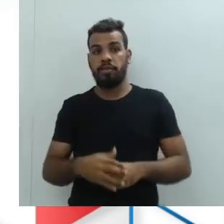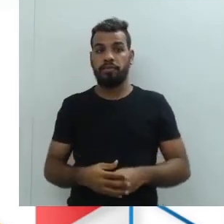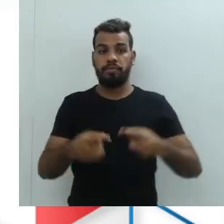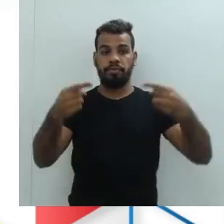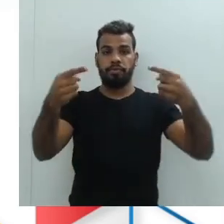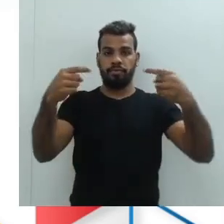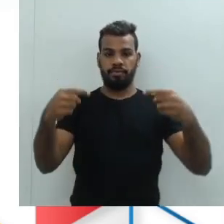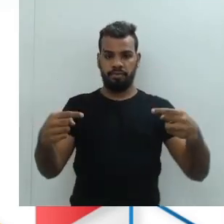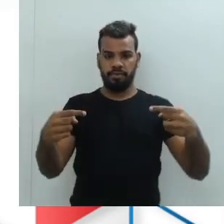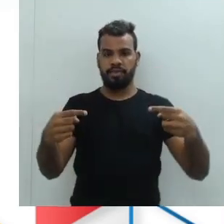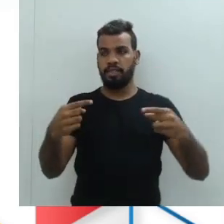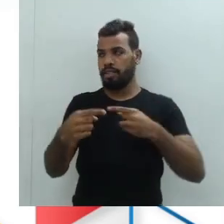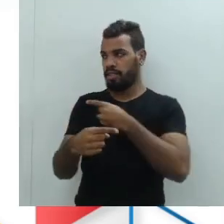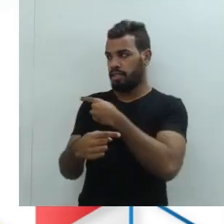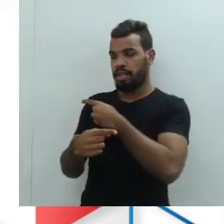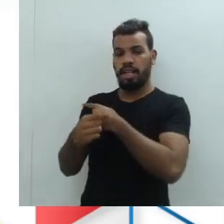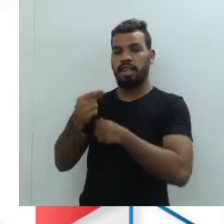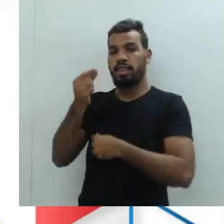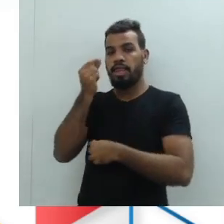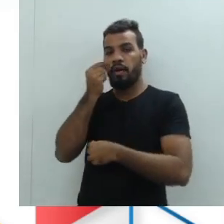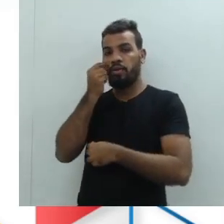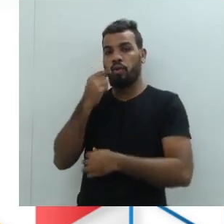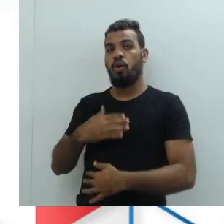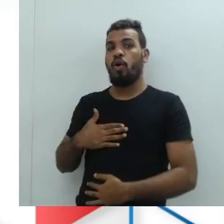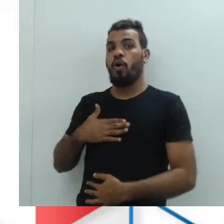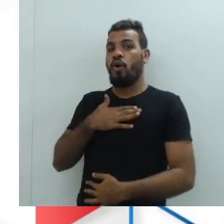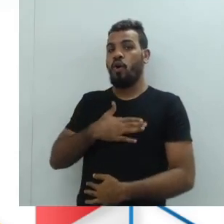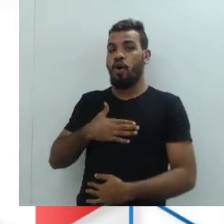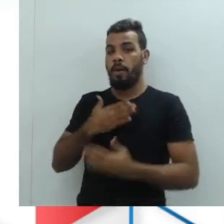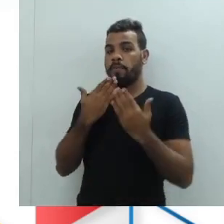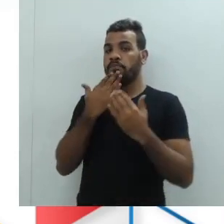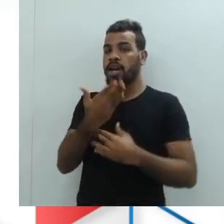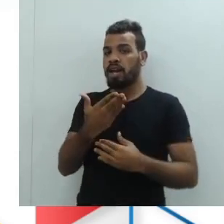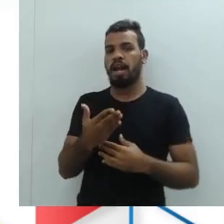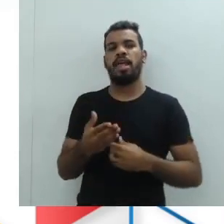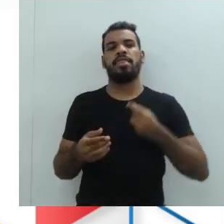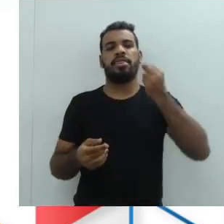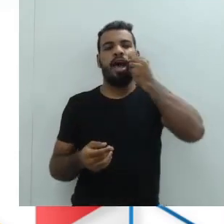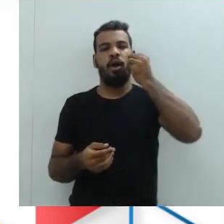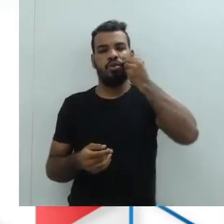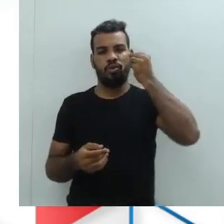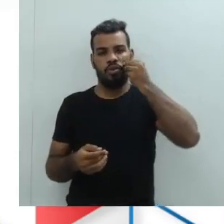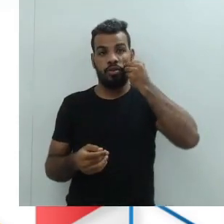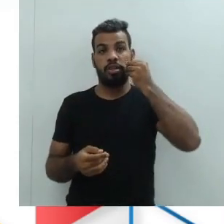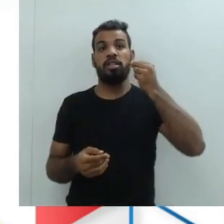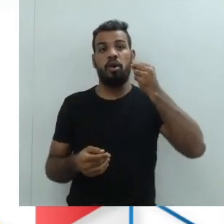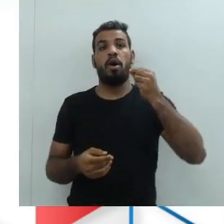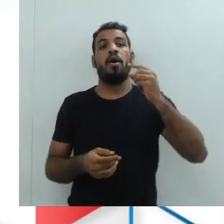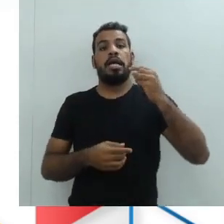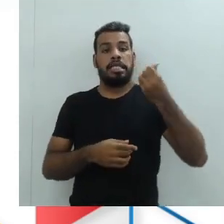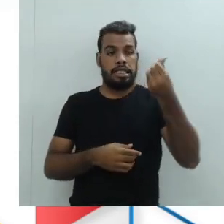Náutico, eu tenho 6 meninos que torcem pelo Náutico. E eu tenho uma menina que torce também pelo